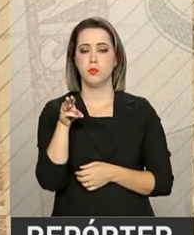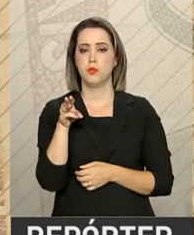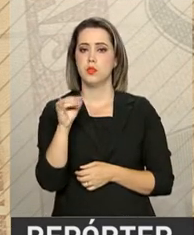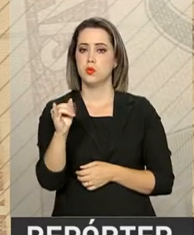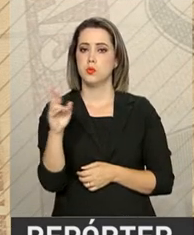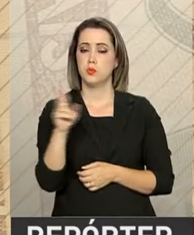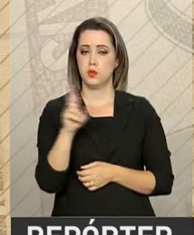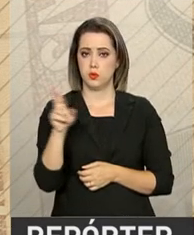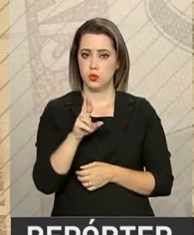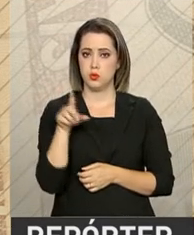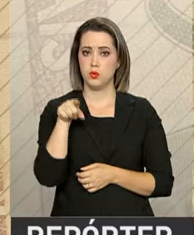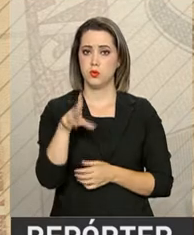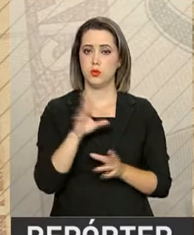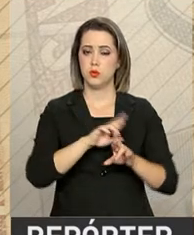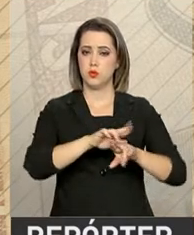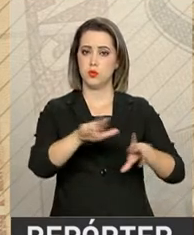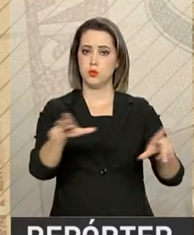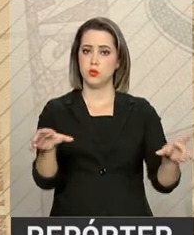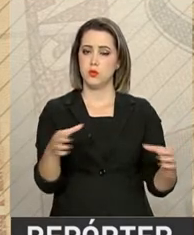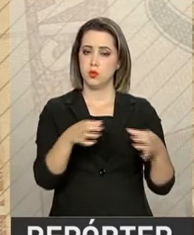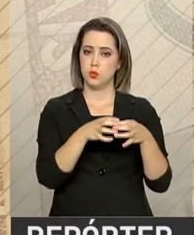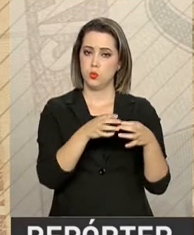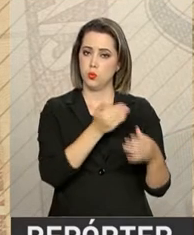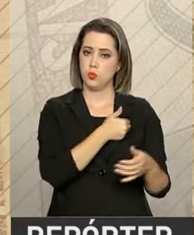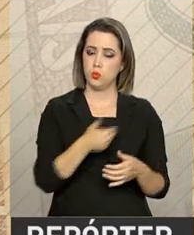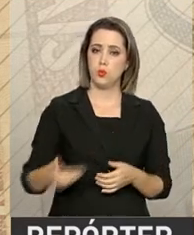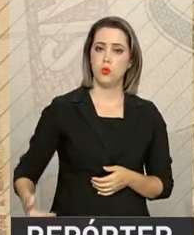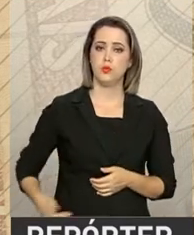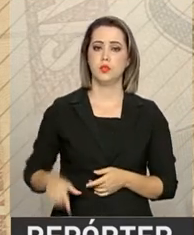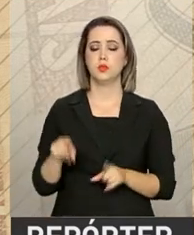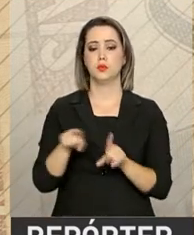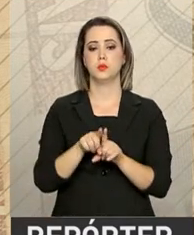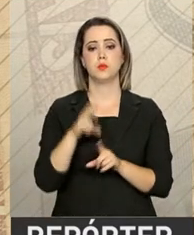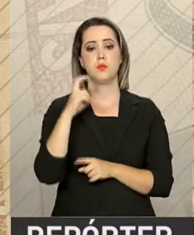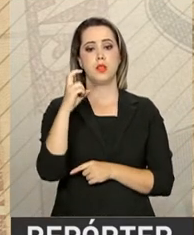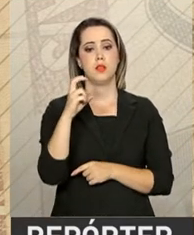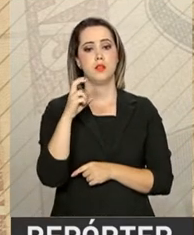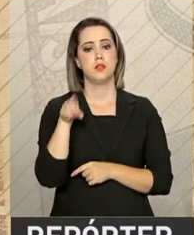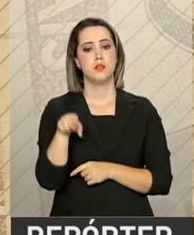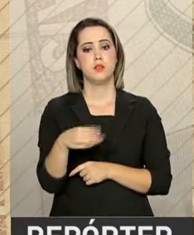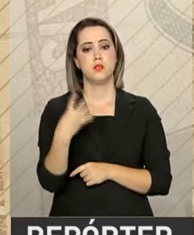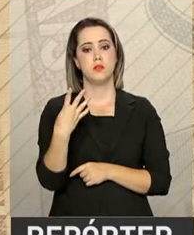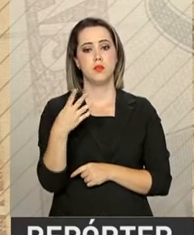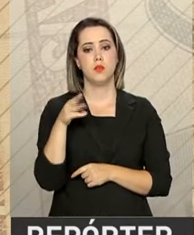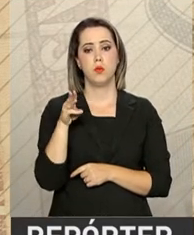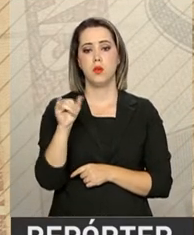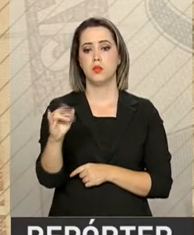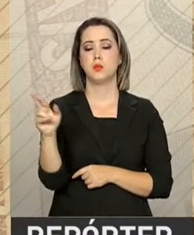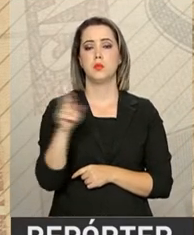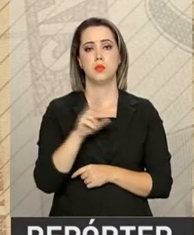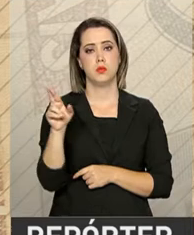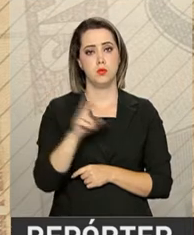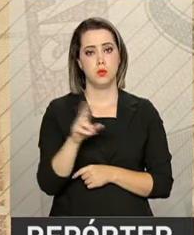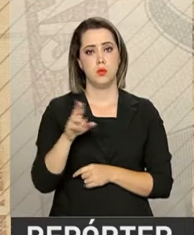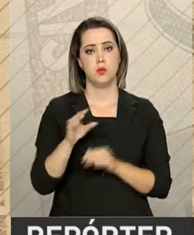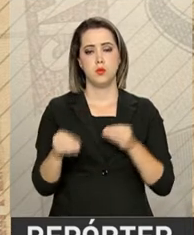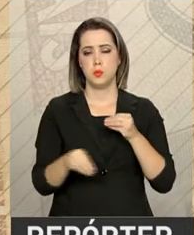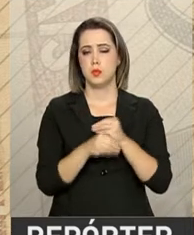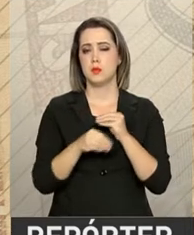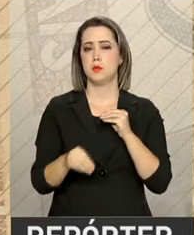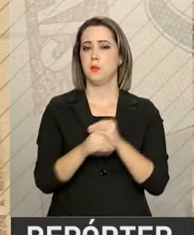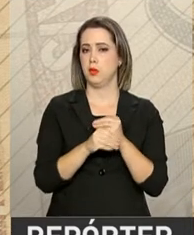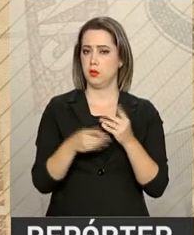sobre os diferentes órgãos do governo 5 milhões e 400 milhões de reais sobre as emendas obrigatórias os